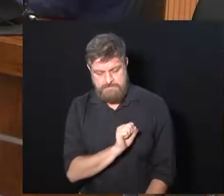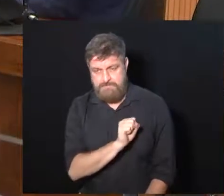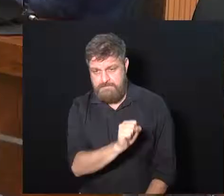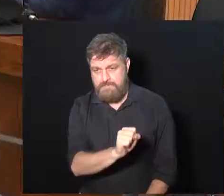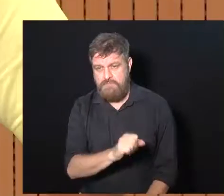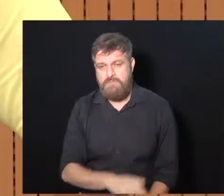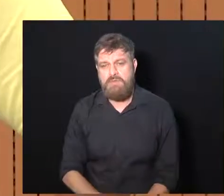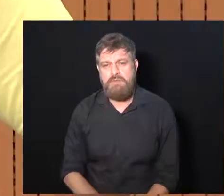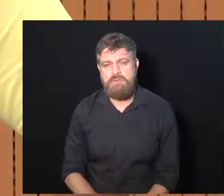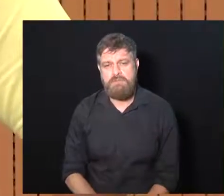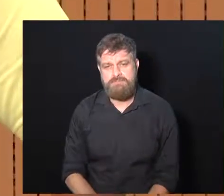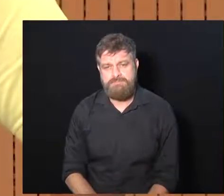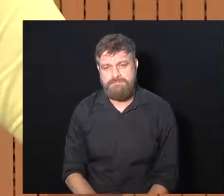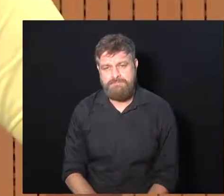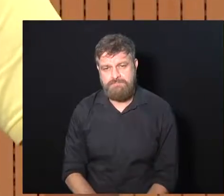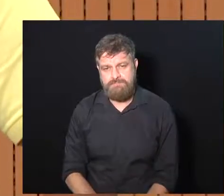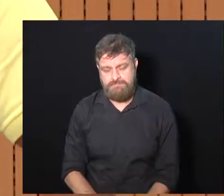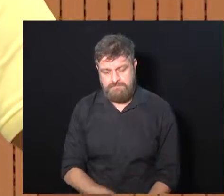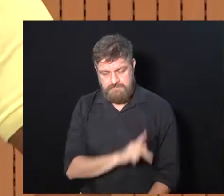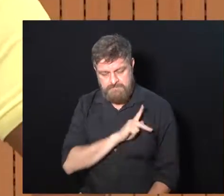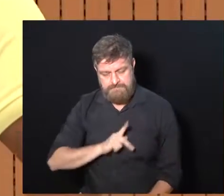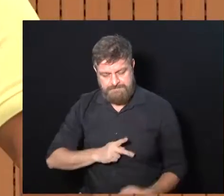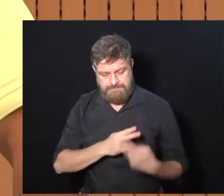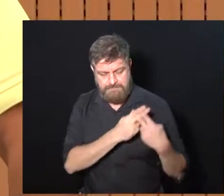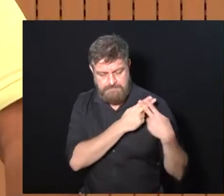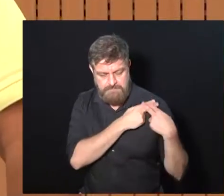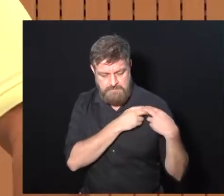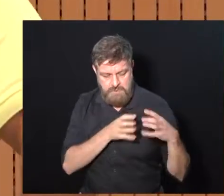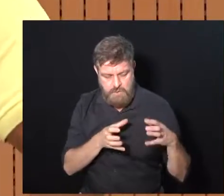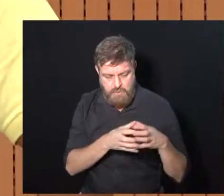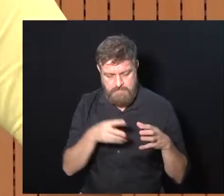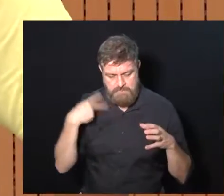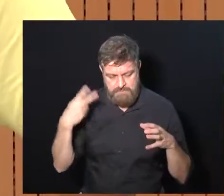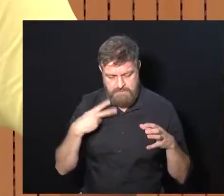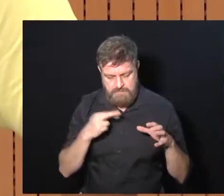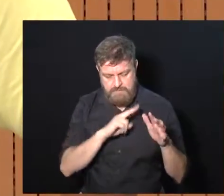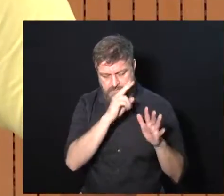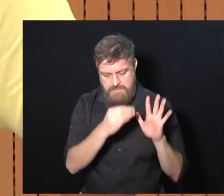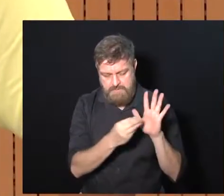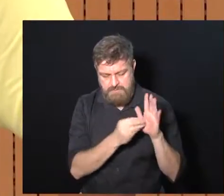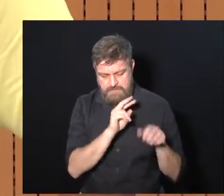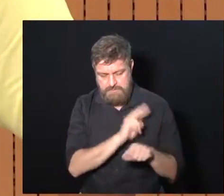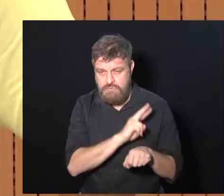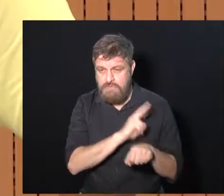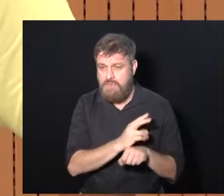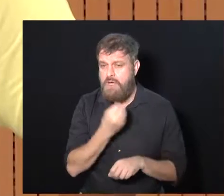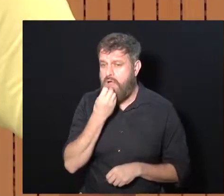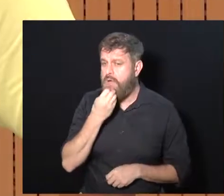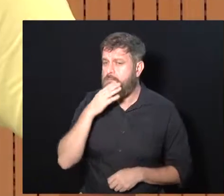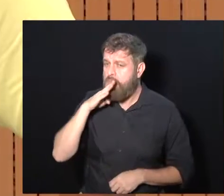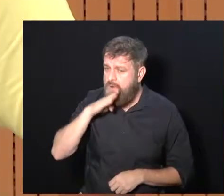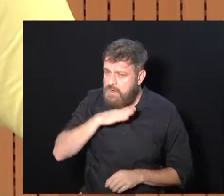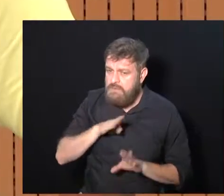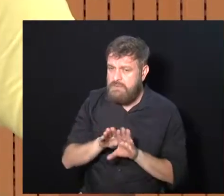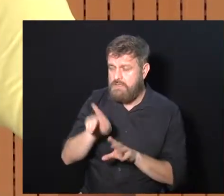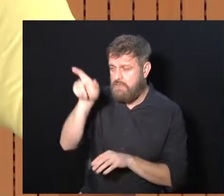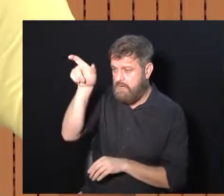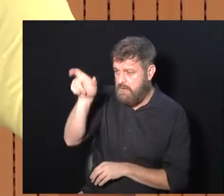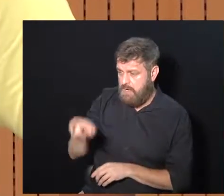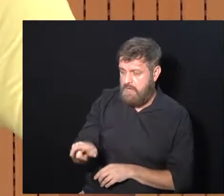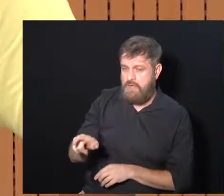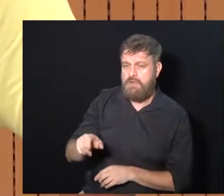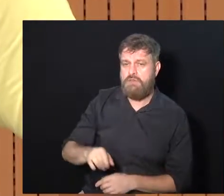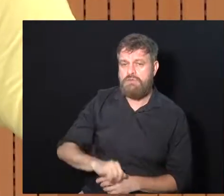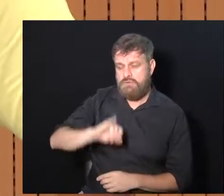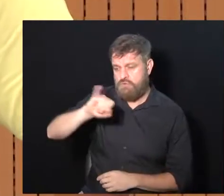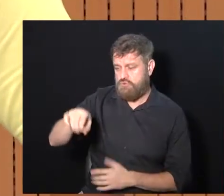nobre vereador Rossini, presidente da Comissão de Meio Ambiente. Boa tarde ao nosso nobre